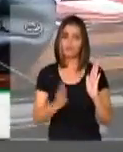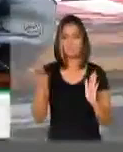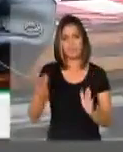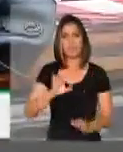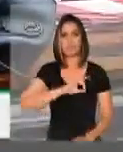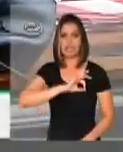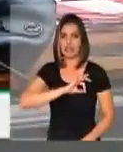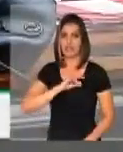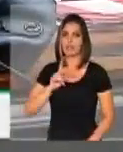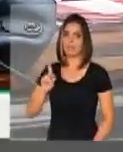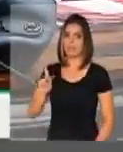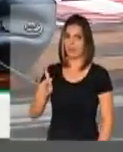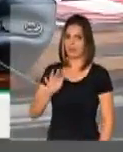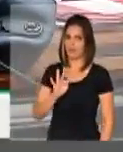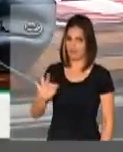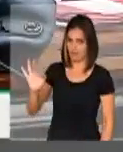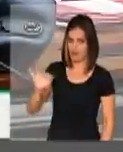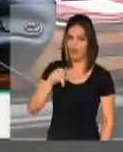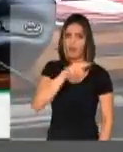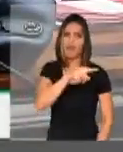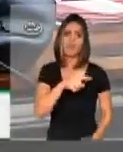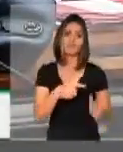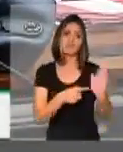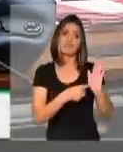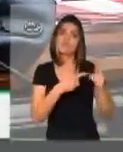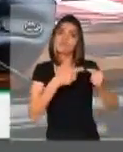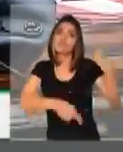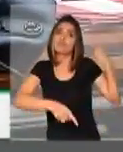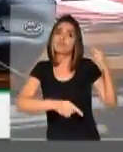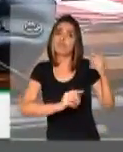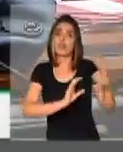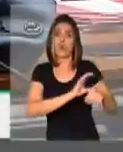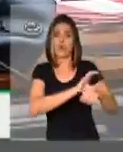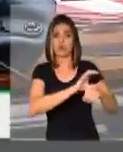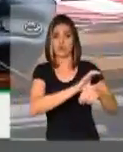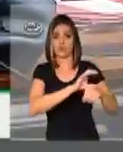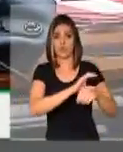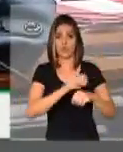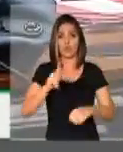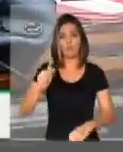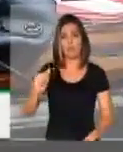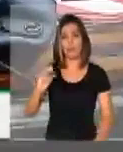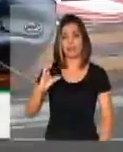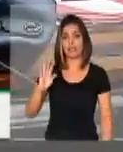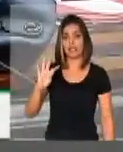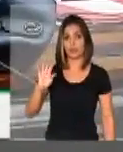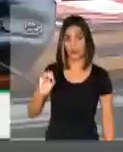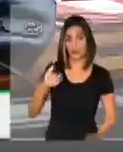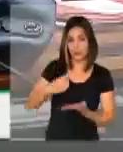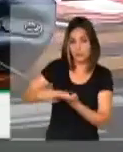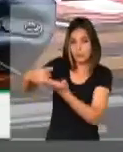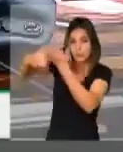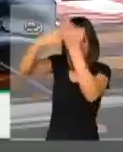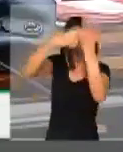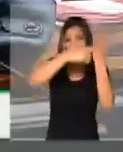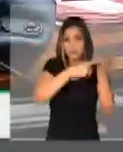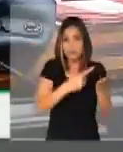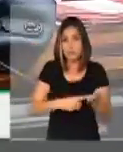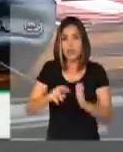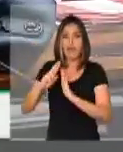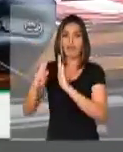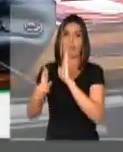considere este princípio de inconstitucionalidade, que é o Pacto Federativo, já em